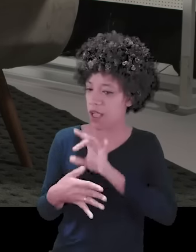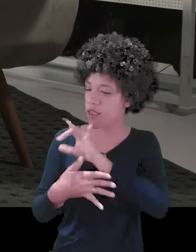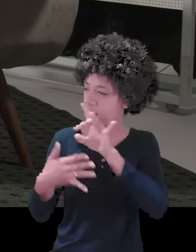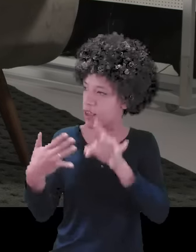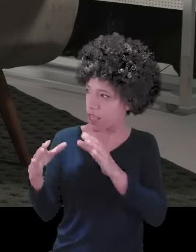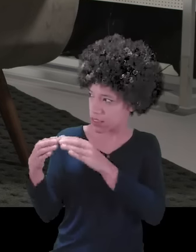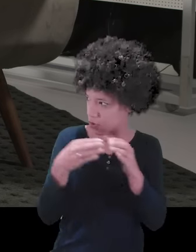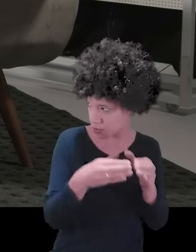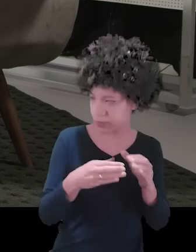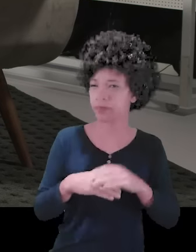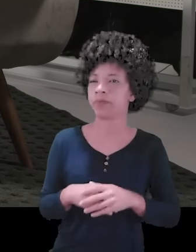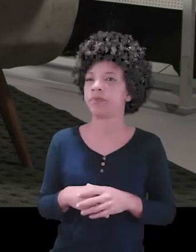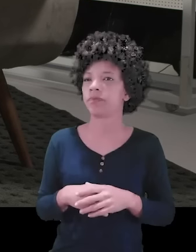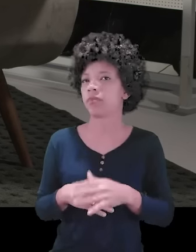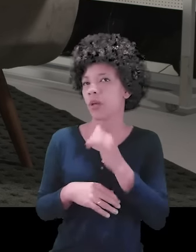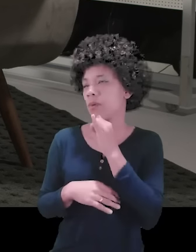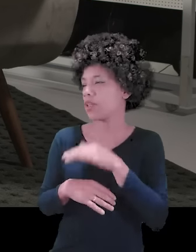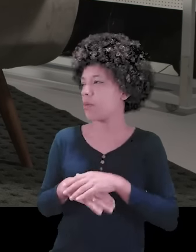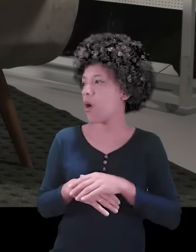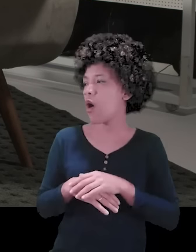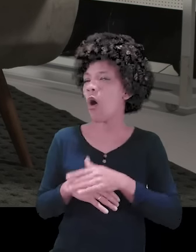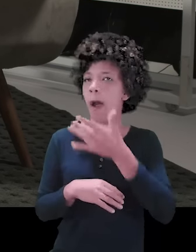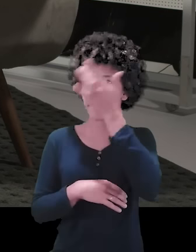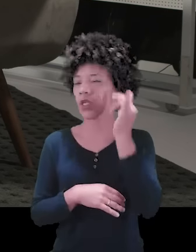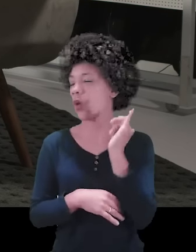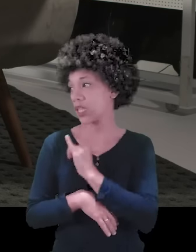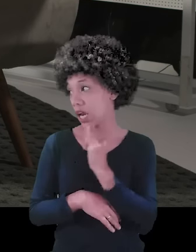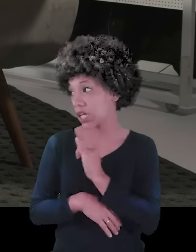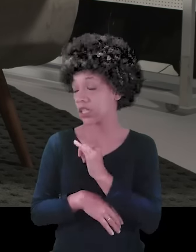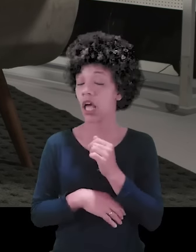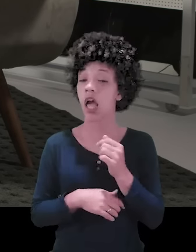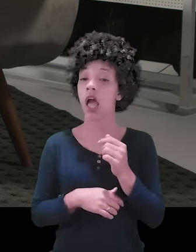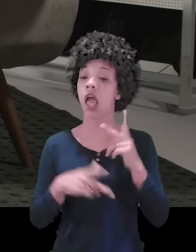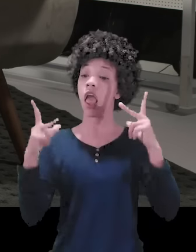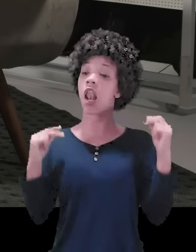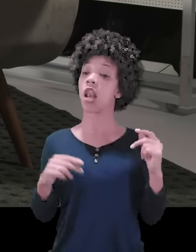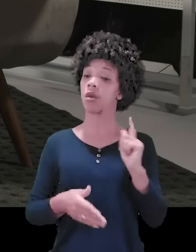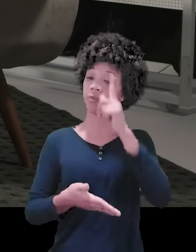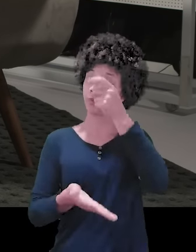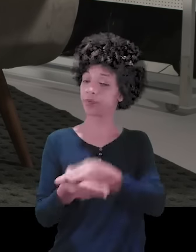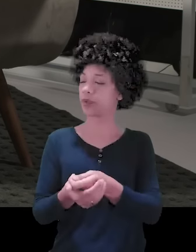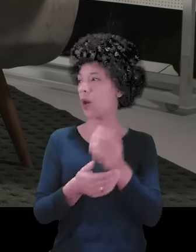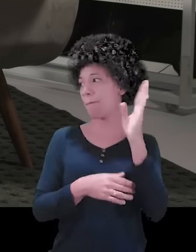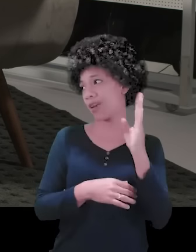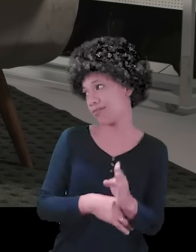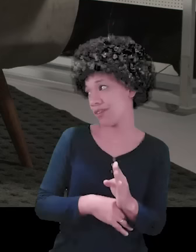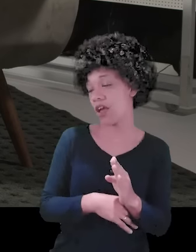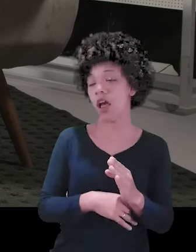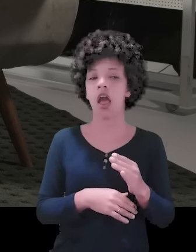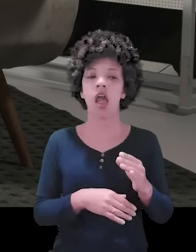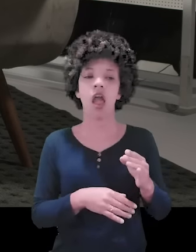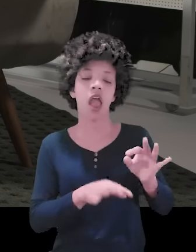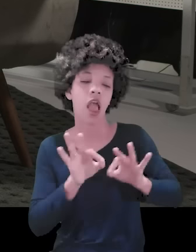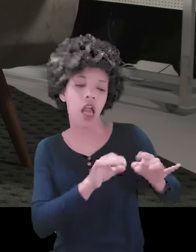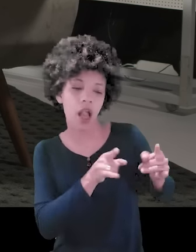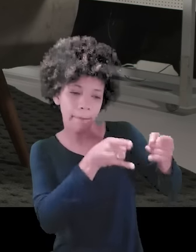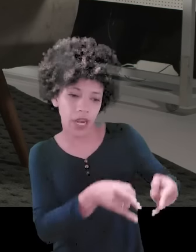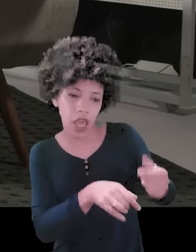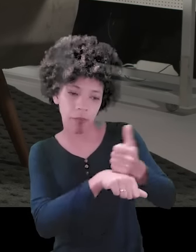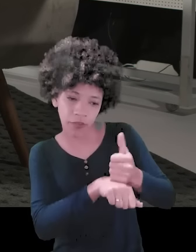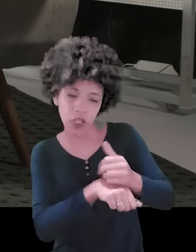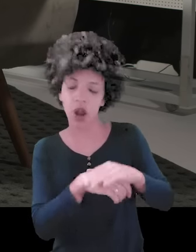cada setor Pois é para o cara que é o italiano é o caso do comandante o brasileiro geralmente ele é a camareira não é